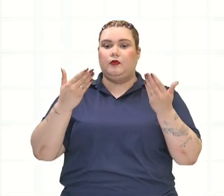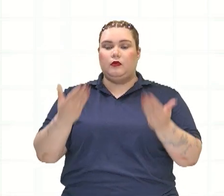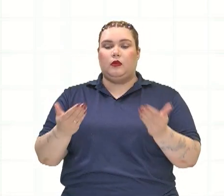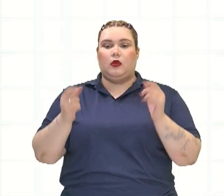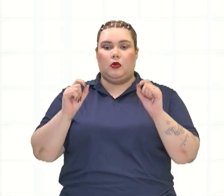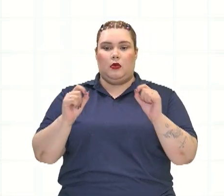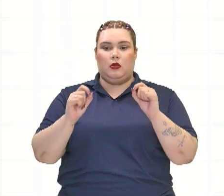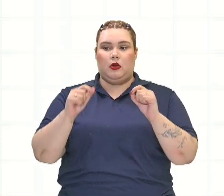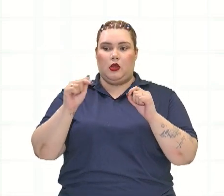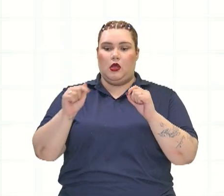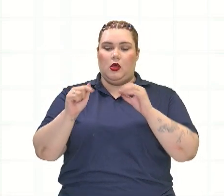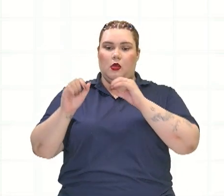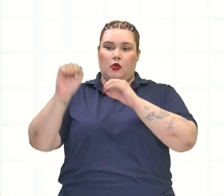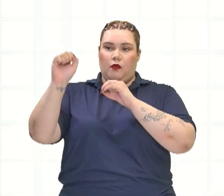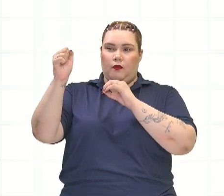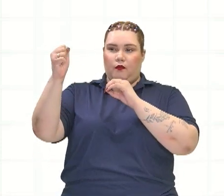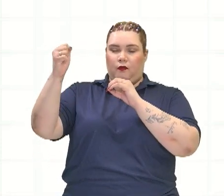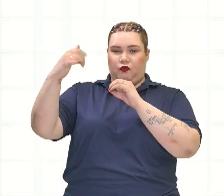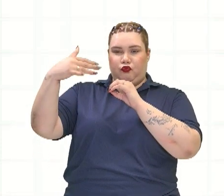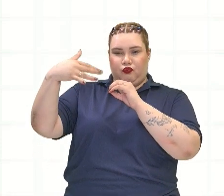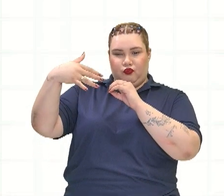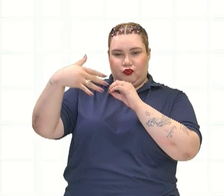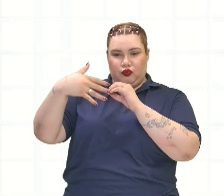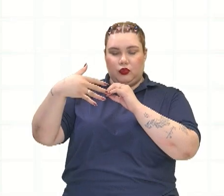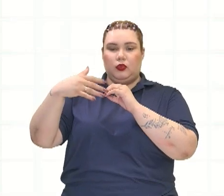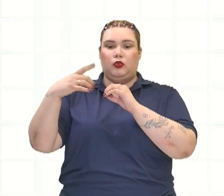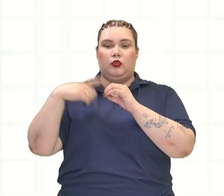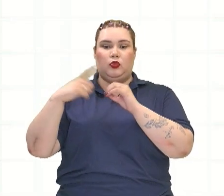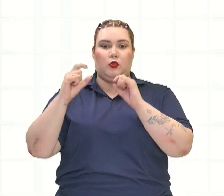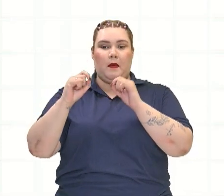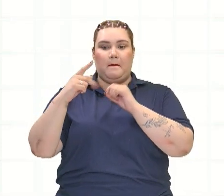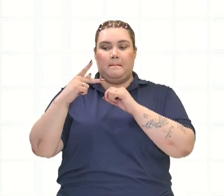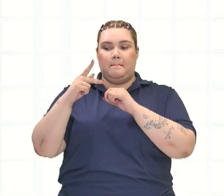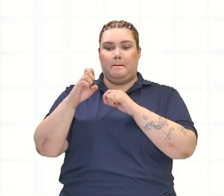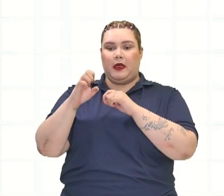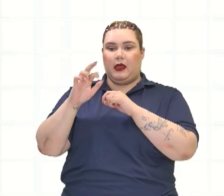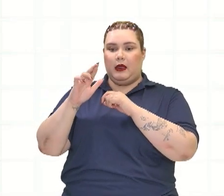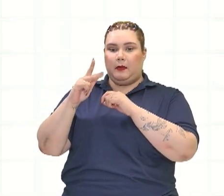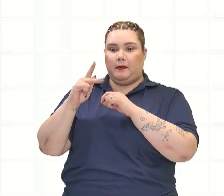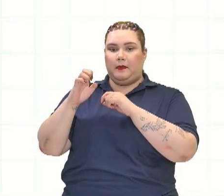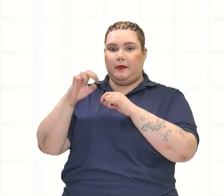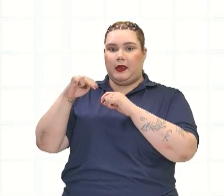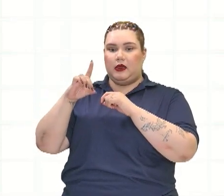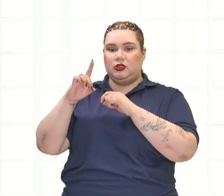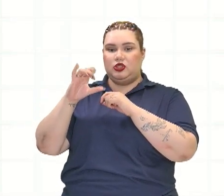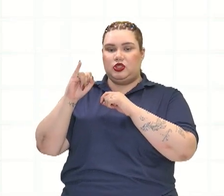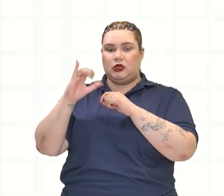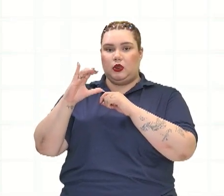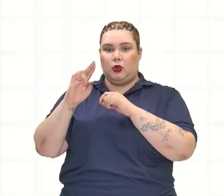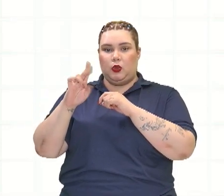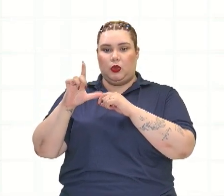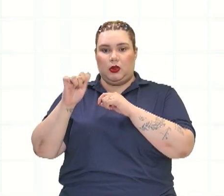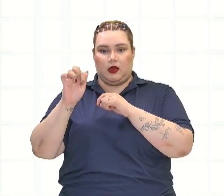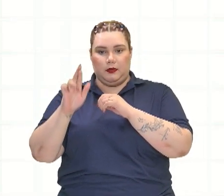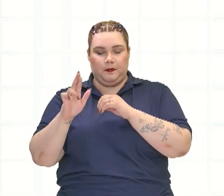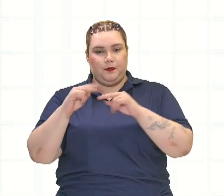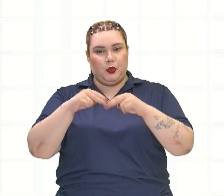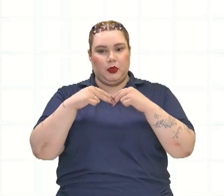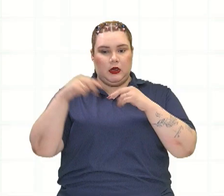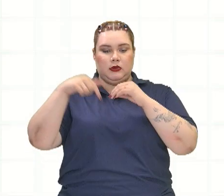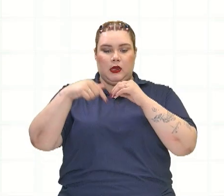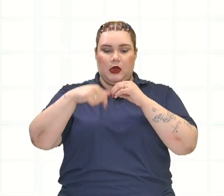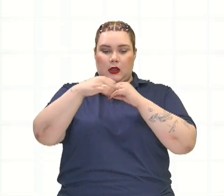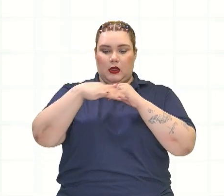esses raios, eles chegam de uma maneira perpendicular. E por isso é uma zona mais